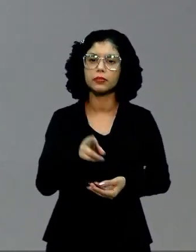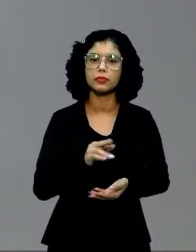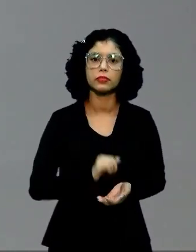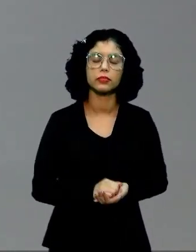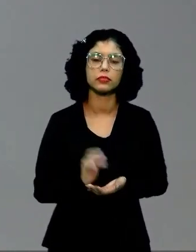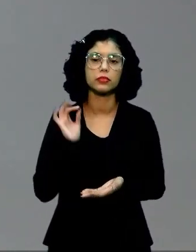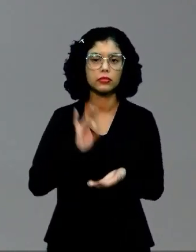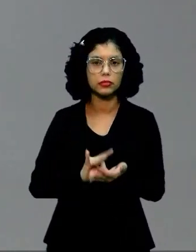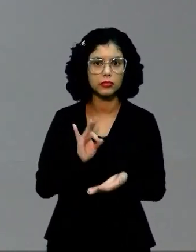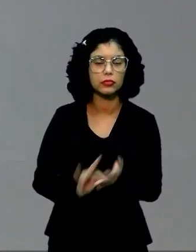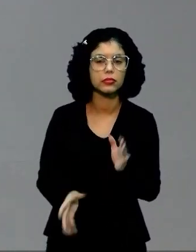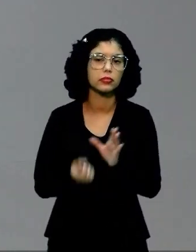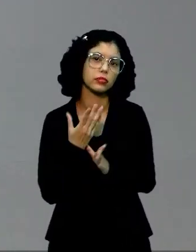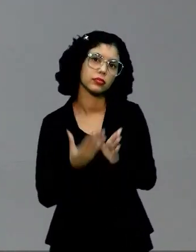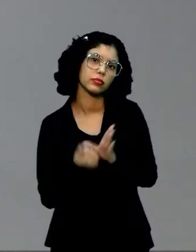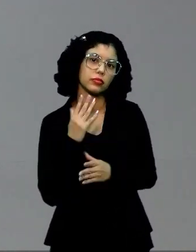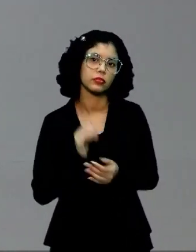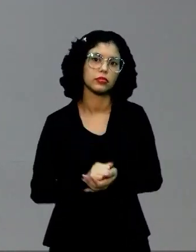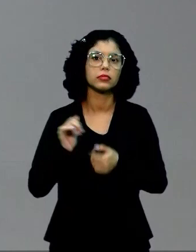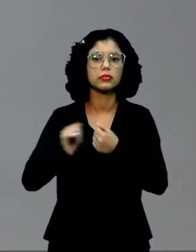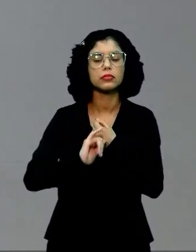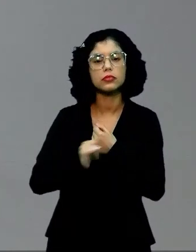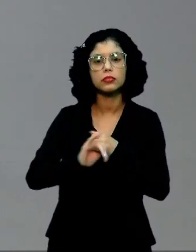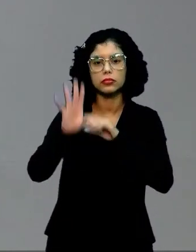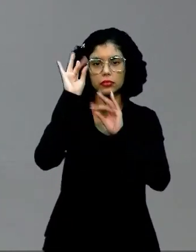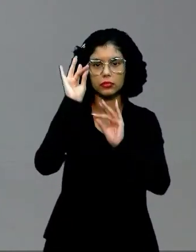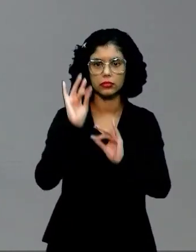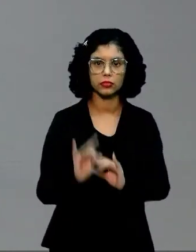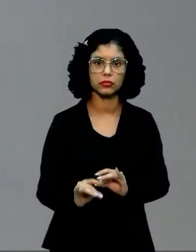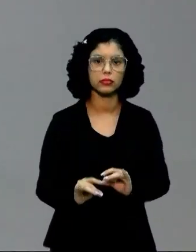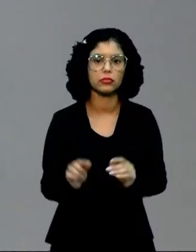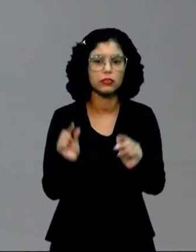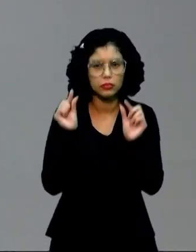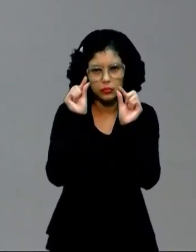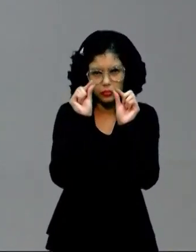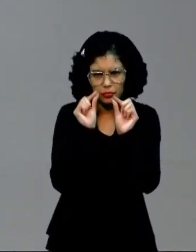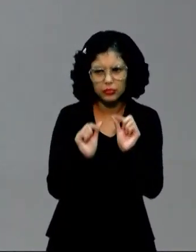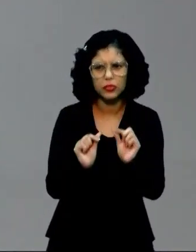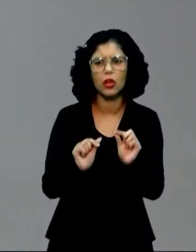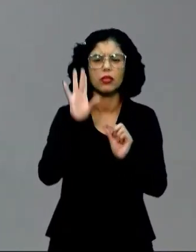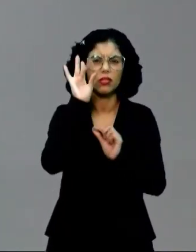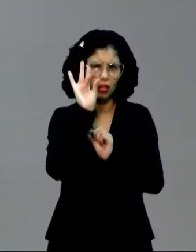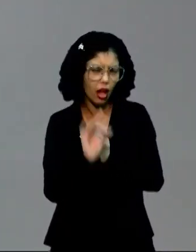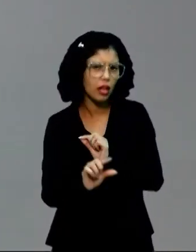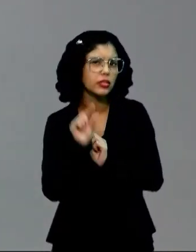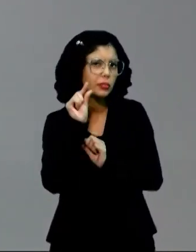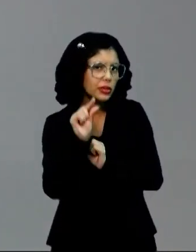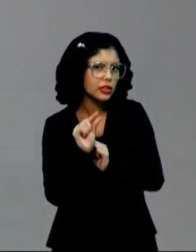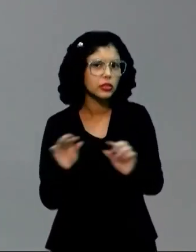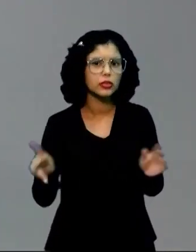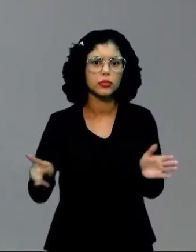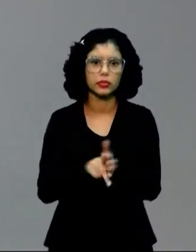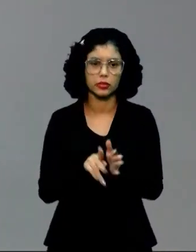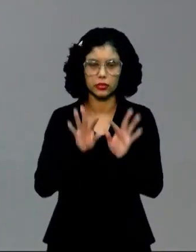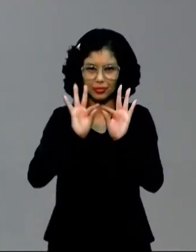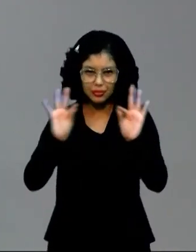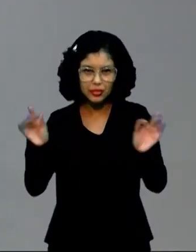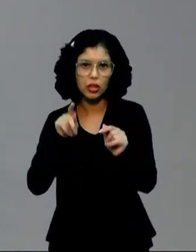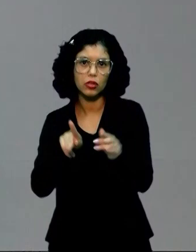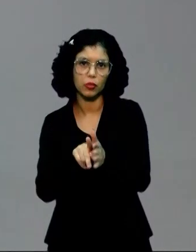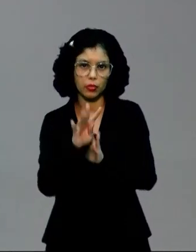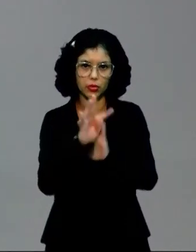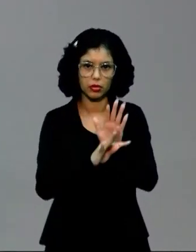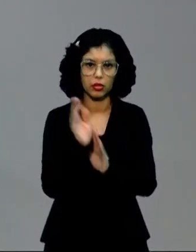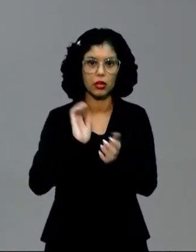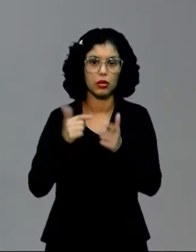verdade, quando nós falamos de produção, de conto, os detalhes, as minúcias, quer dizer, o específico ali é